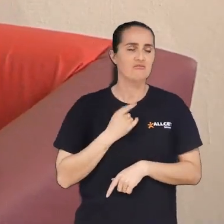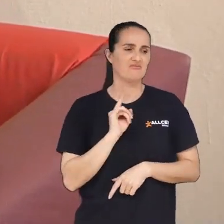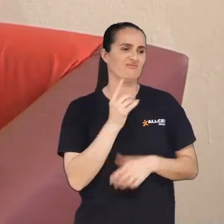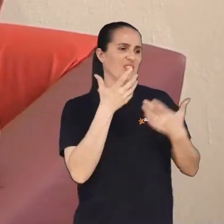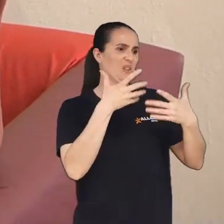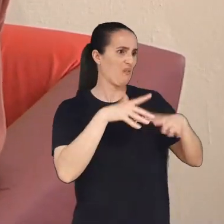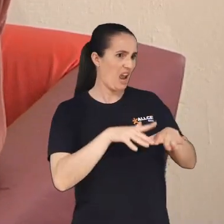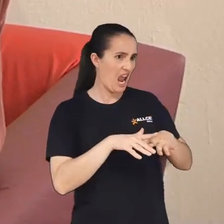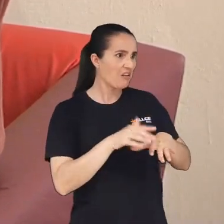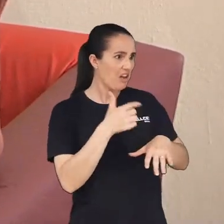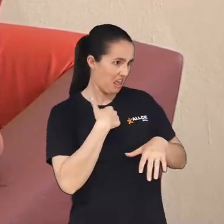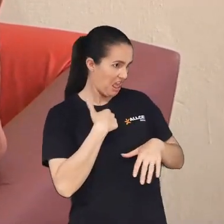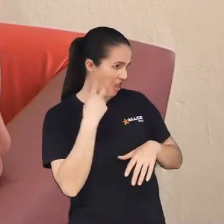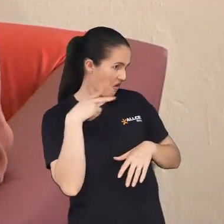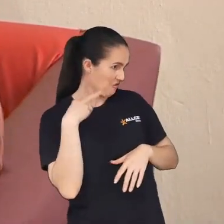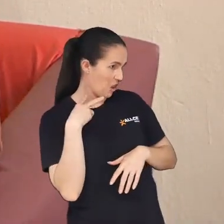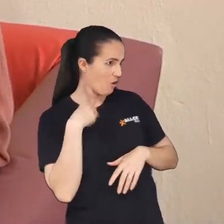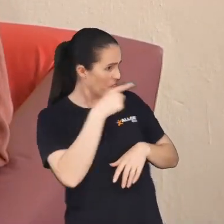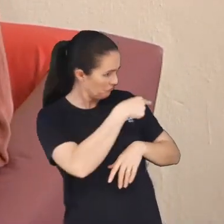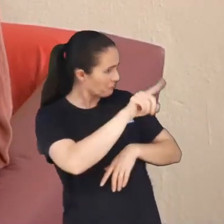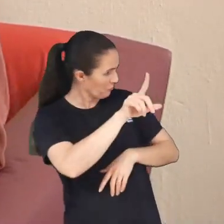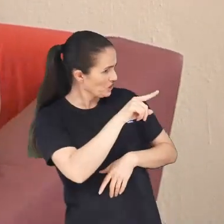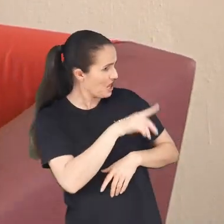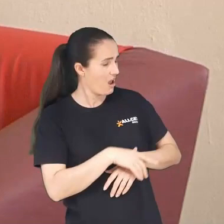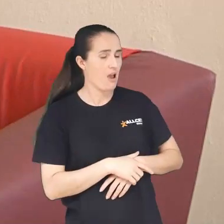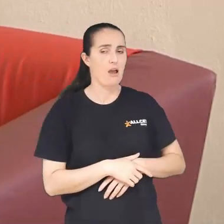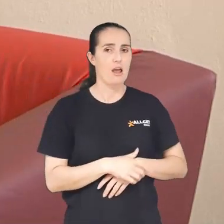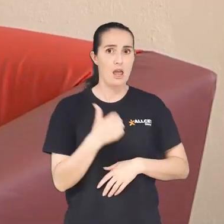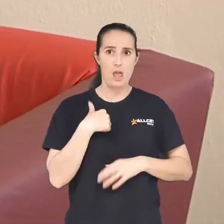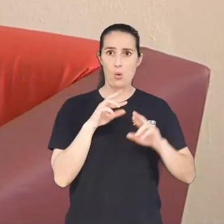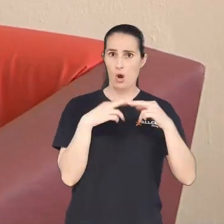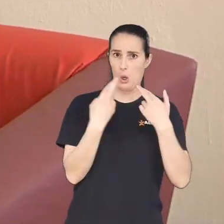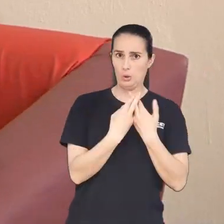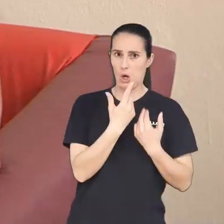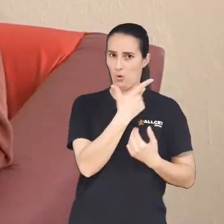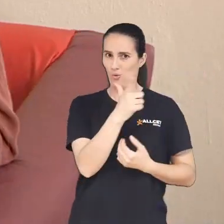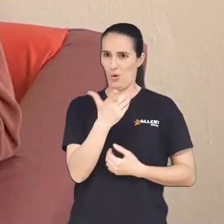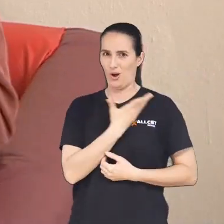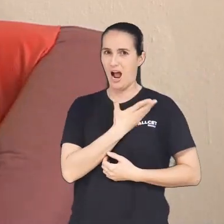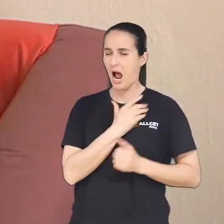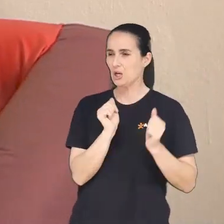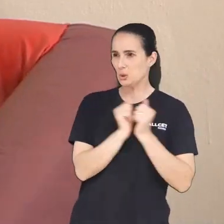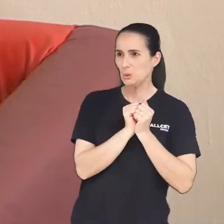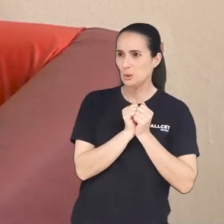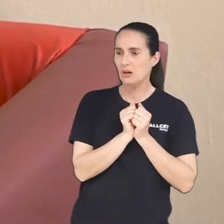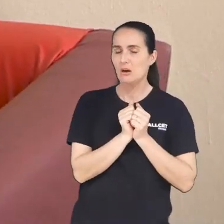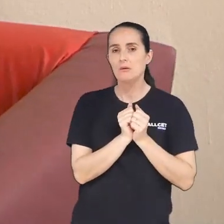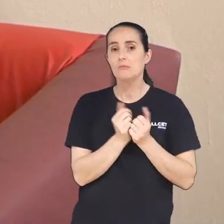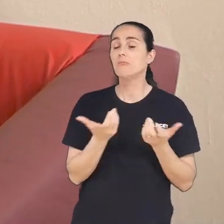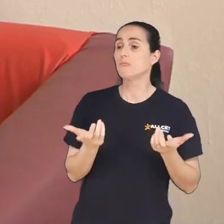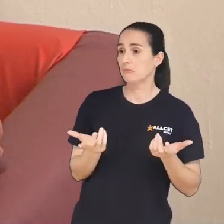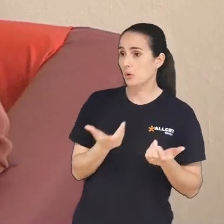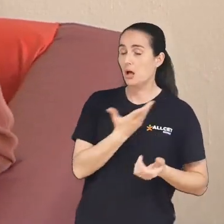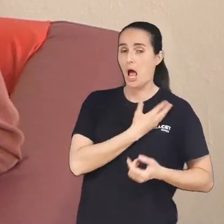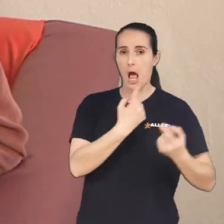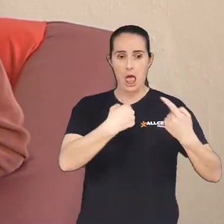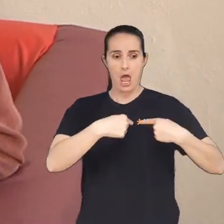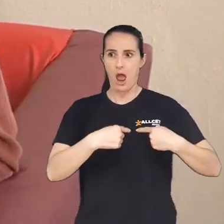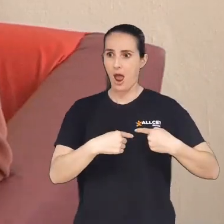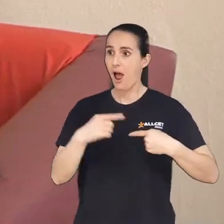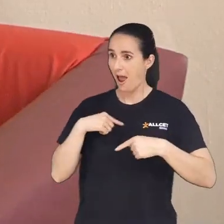eu vá, então vai você. E estava numa reunião com outros amigos, e eles falaram, bom, Rony, tu intimou ele, então